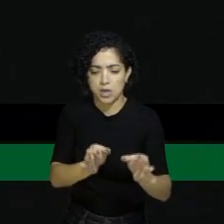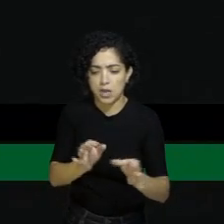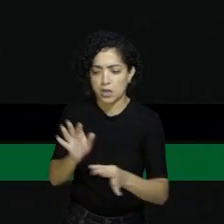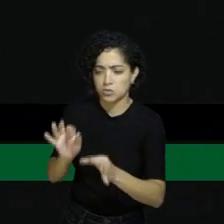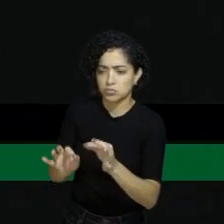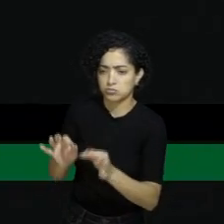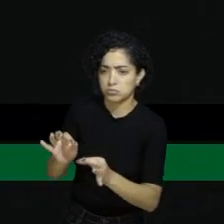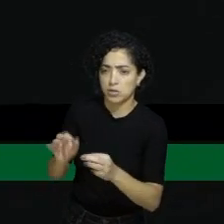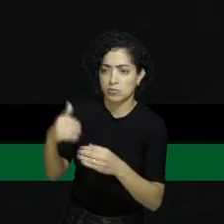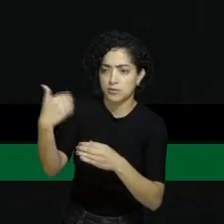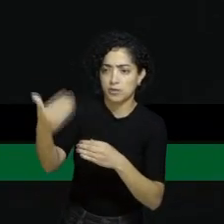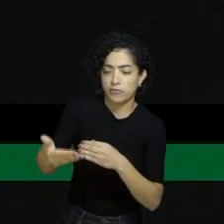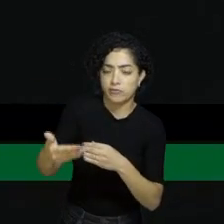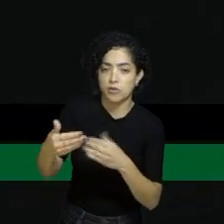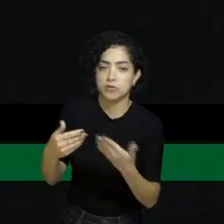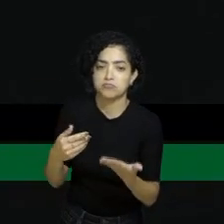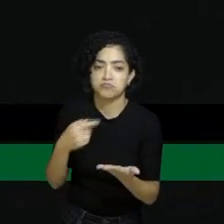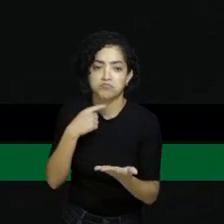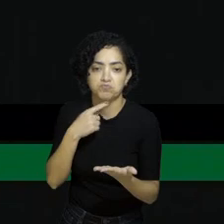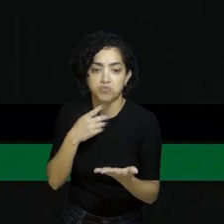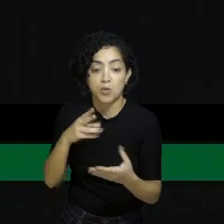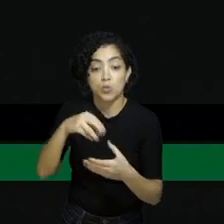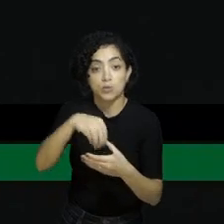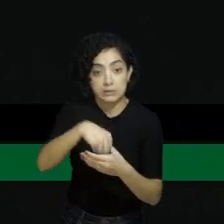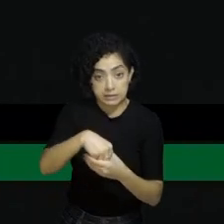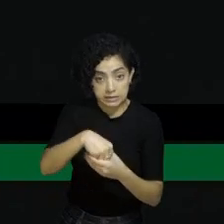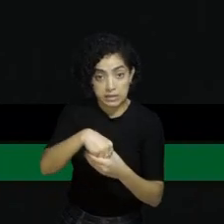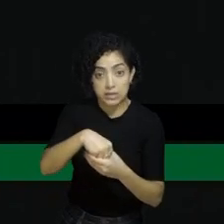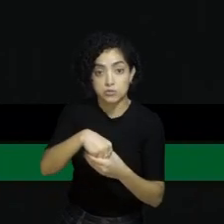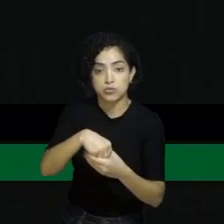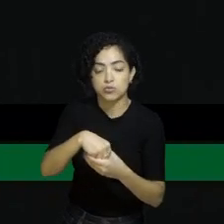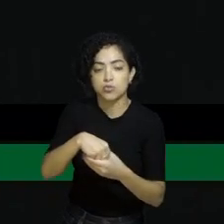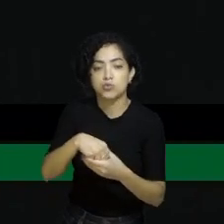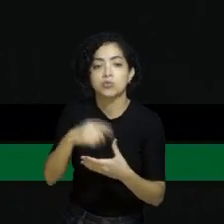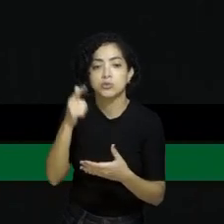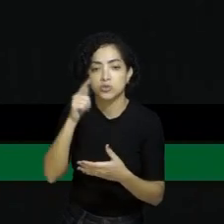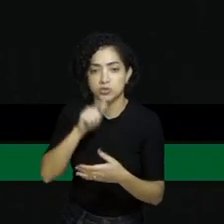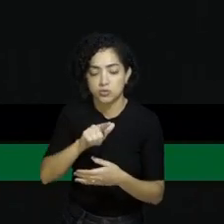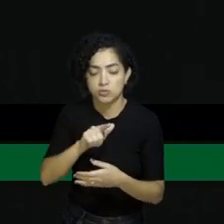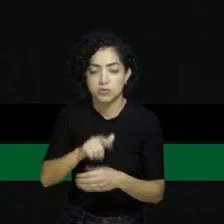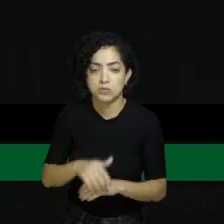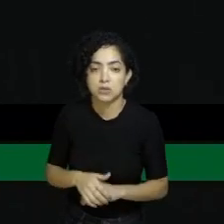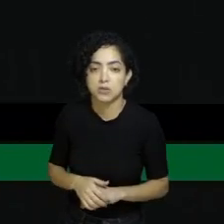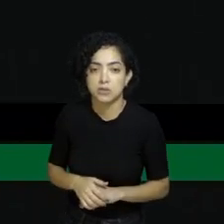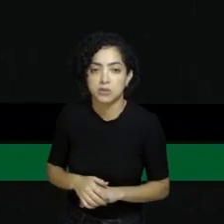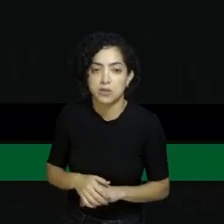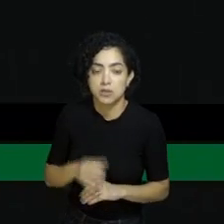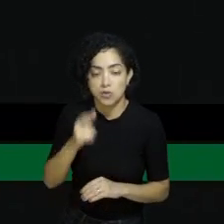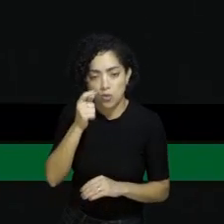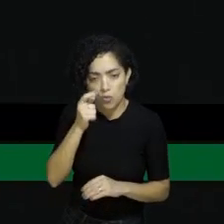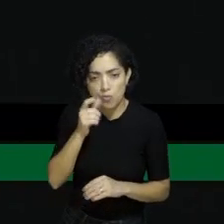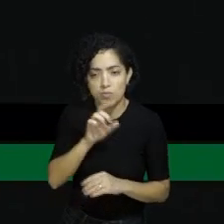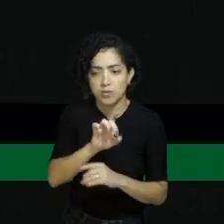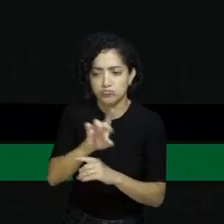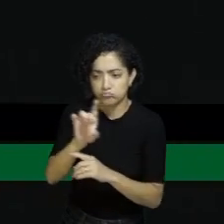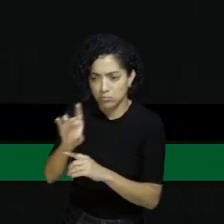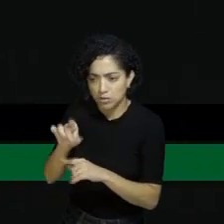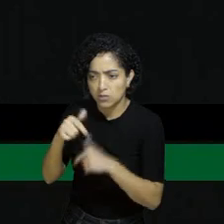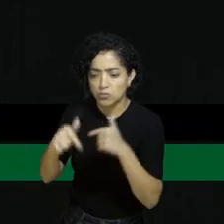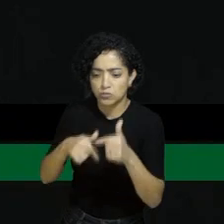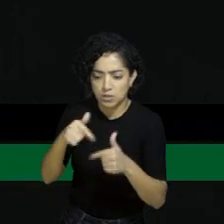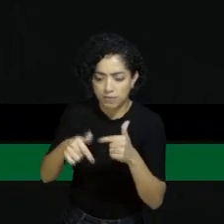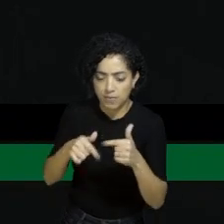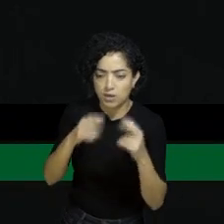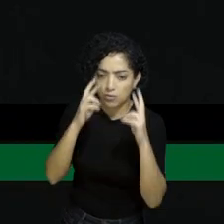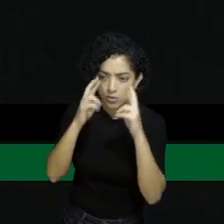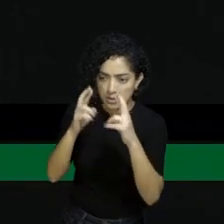casa. Aquilo que está dentro da nossa casa, nós julgamos e fazemos muitíssimo bem, deputado Mário Mota. E eu acompanho o trabalho de cada um dos deputados, tenho muito respeito